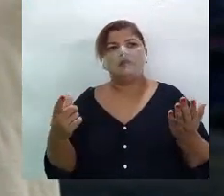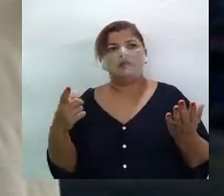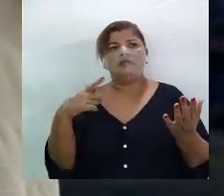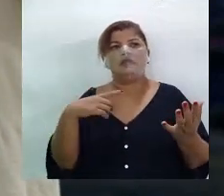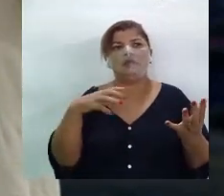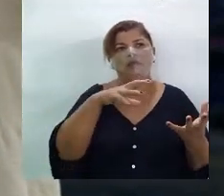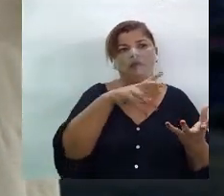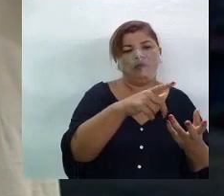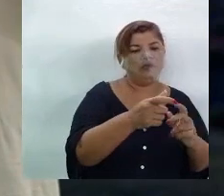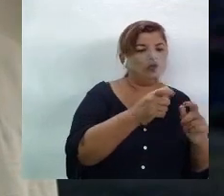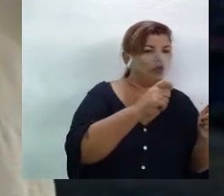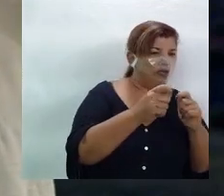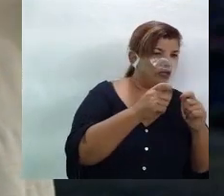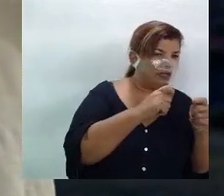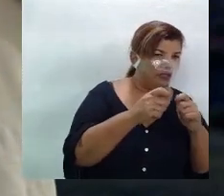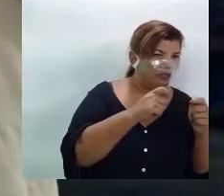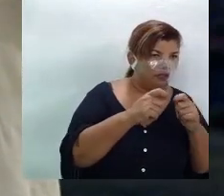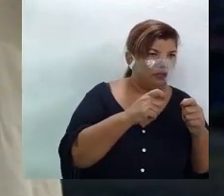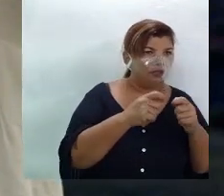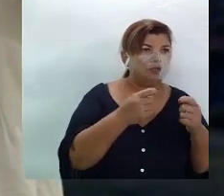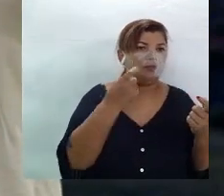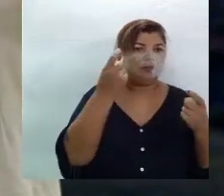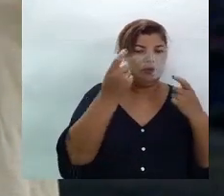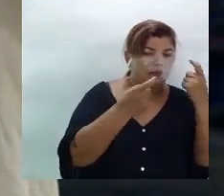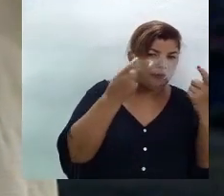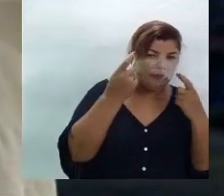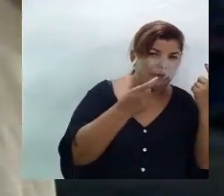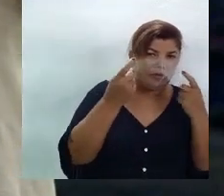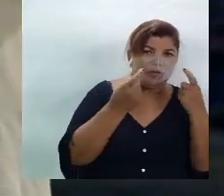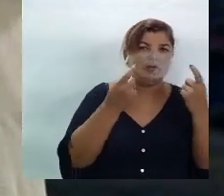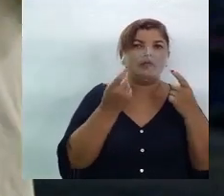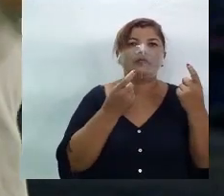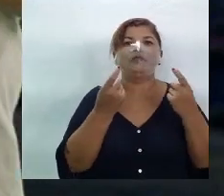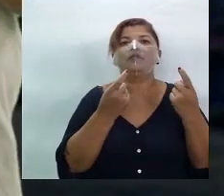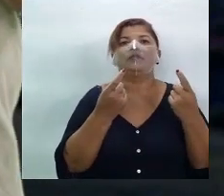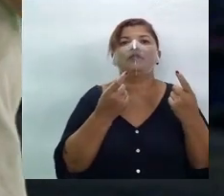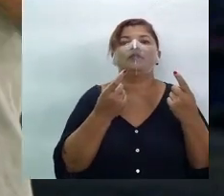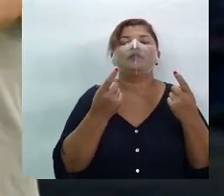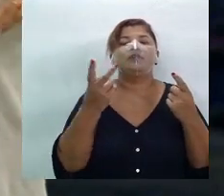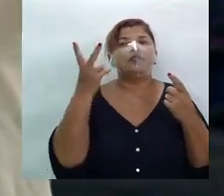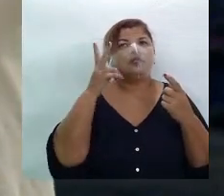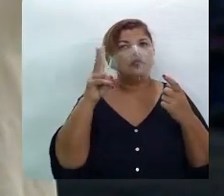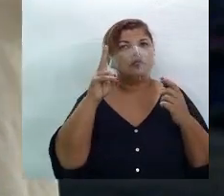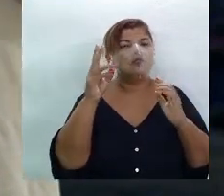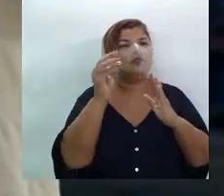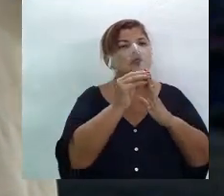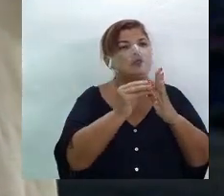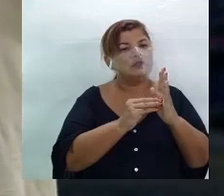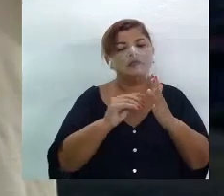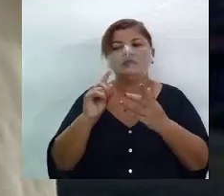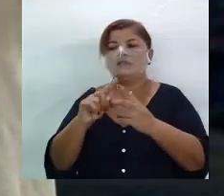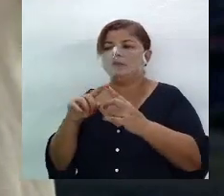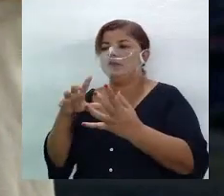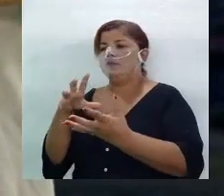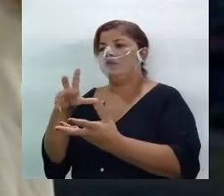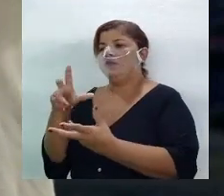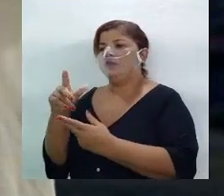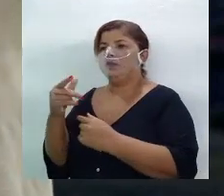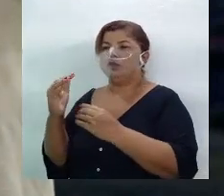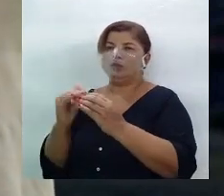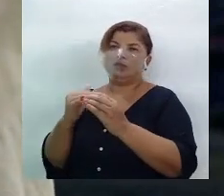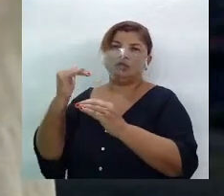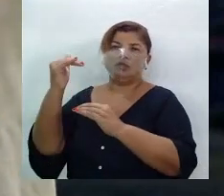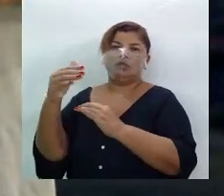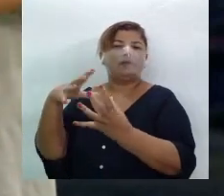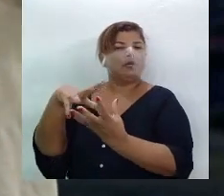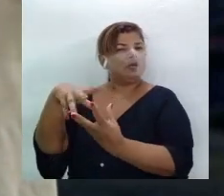mundo jornalístico, supostamente preocupado com o registro dos fatos, e um mundo sobrenatural que ganha